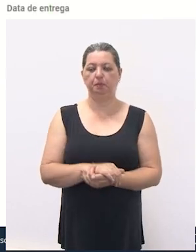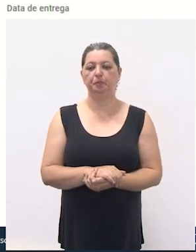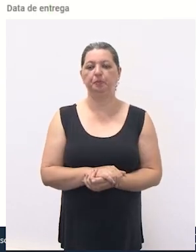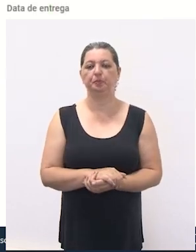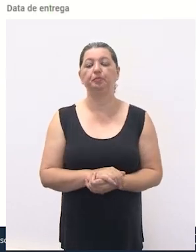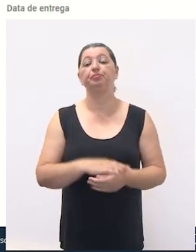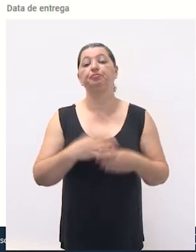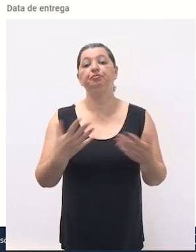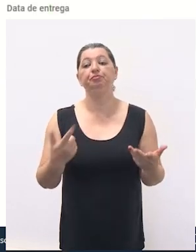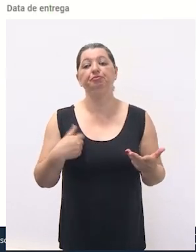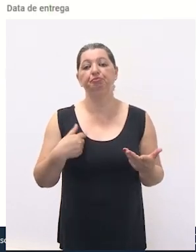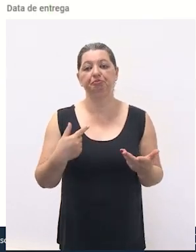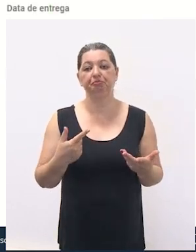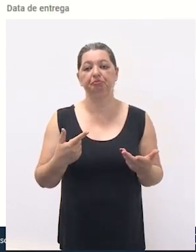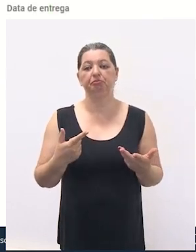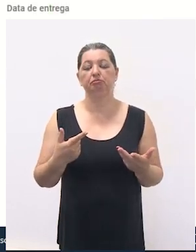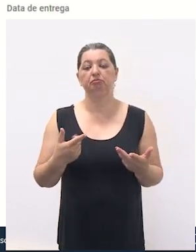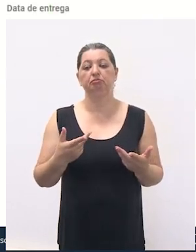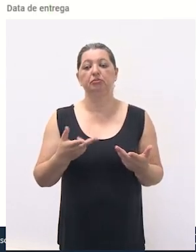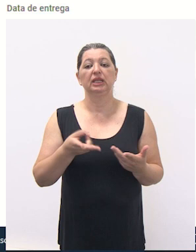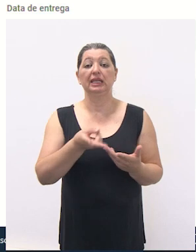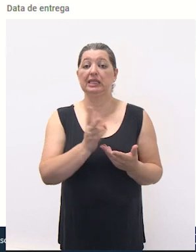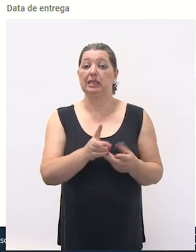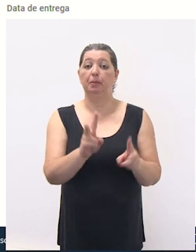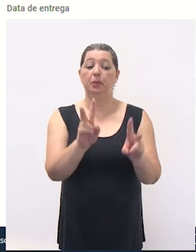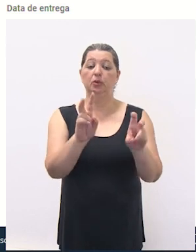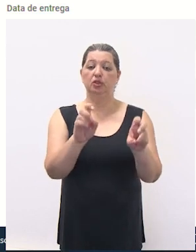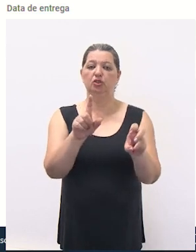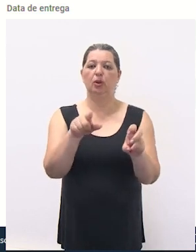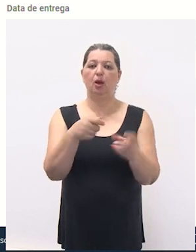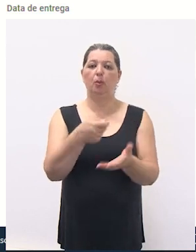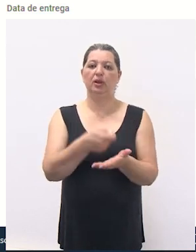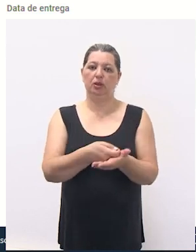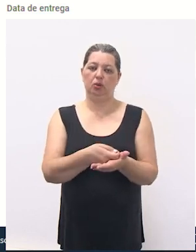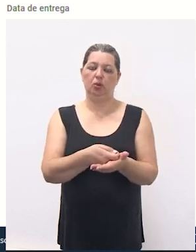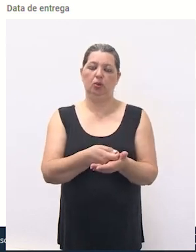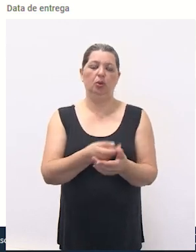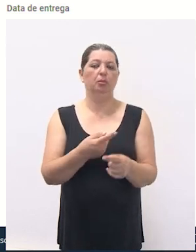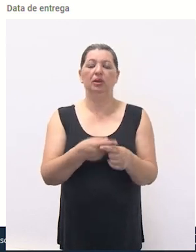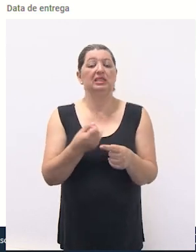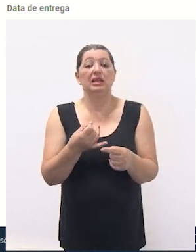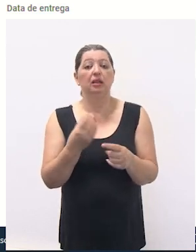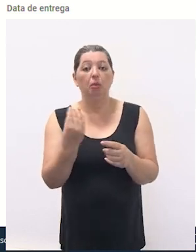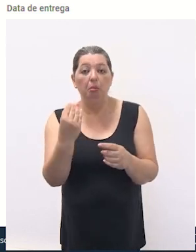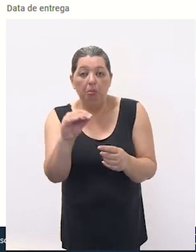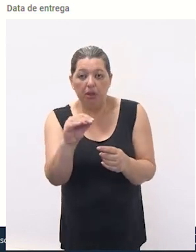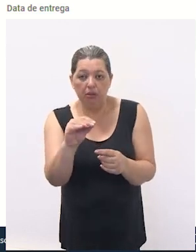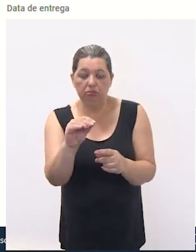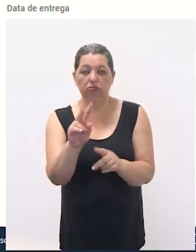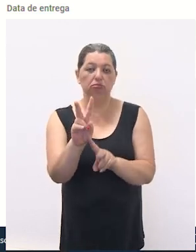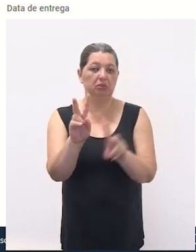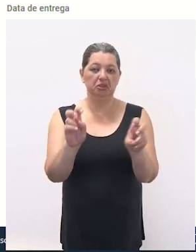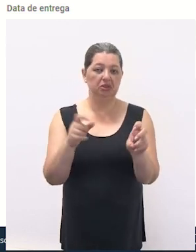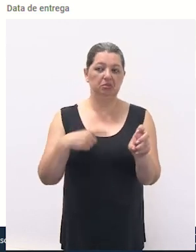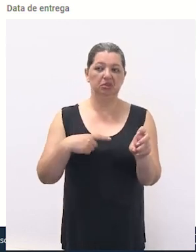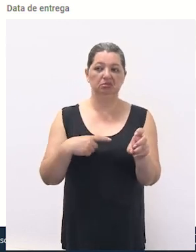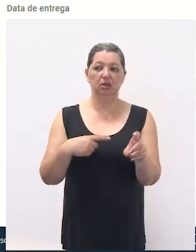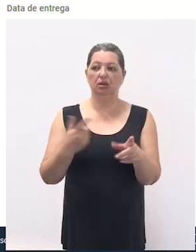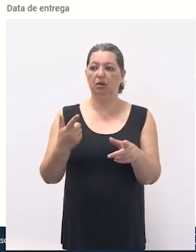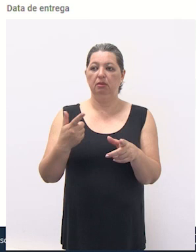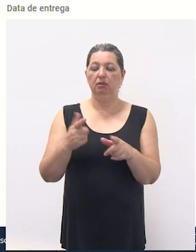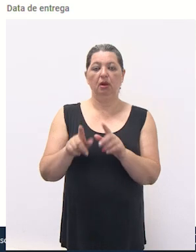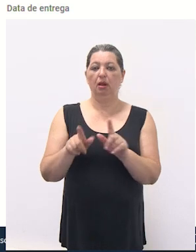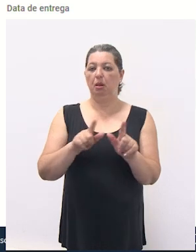Então, pessoal, sempre título obrigatório. Se você não coloca o título da sua atividade, sempre vai ficar cinza aqui e você